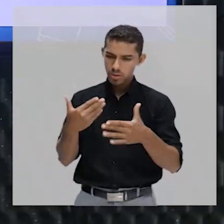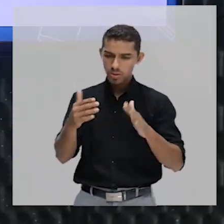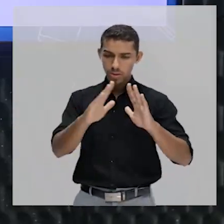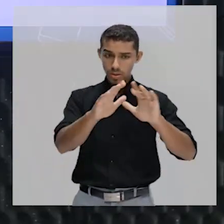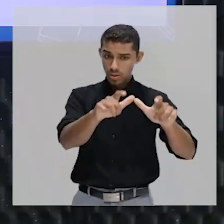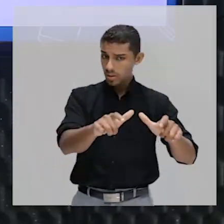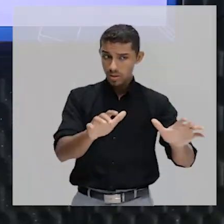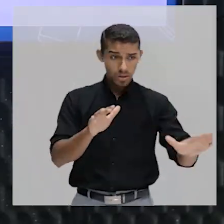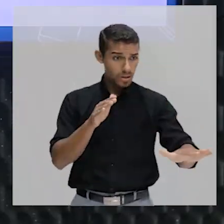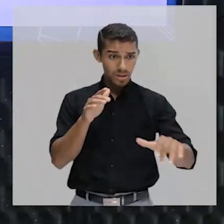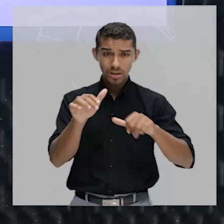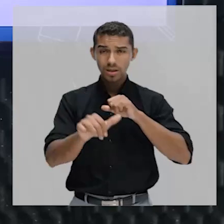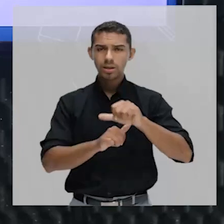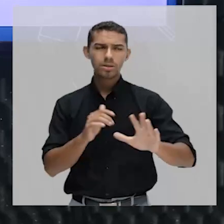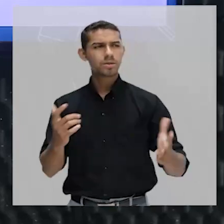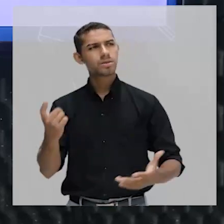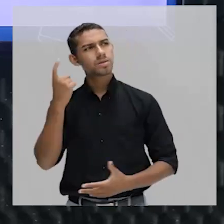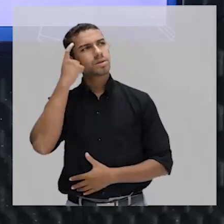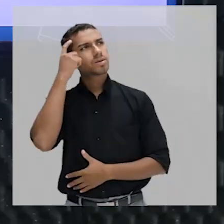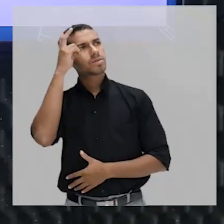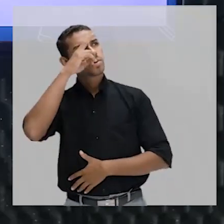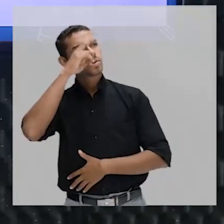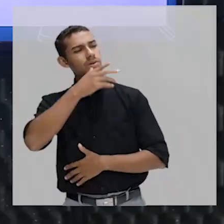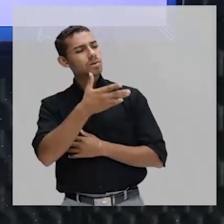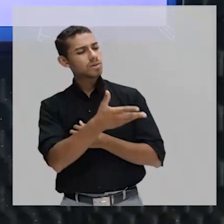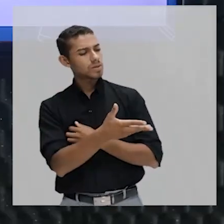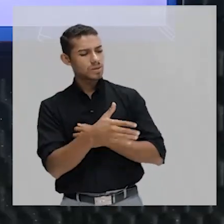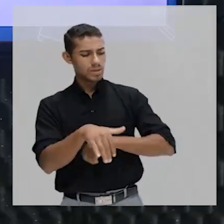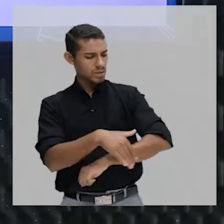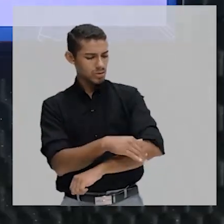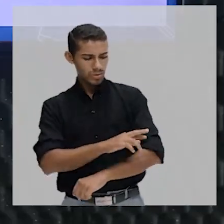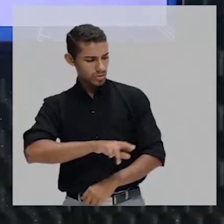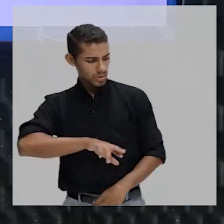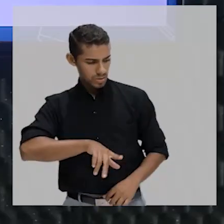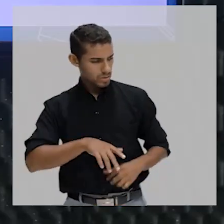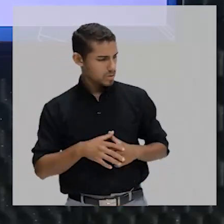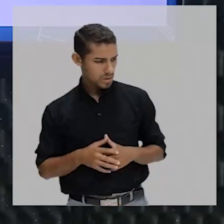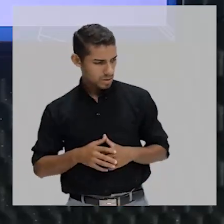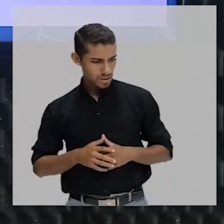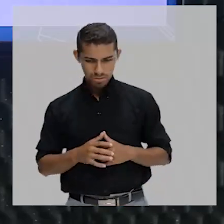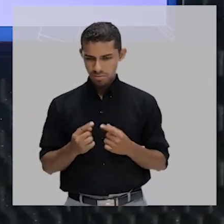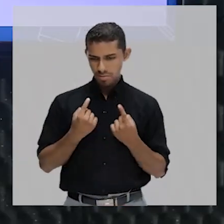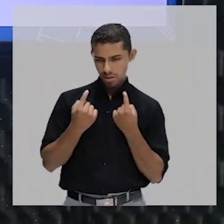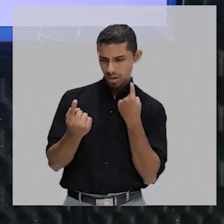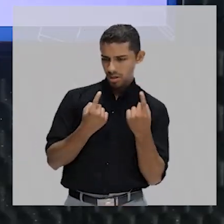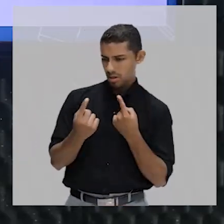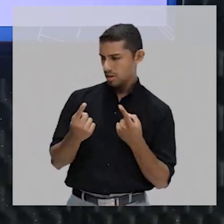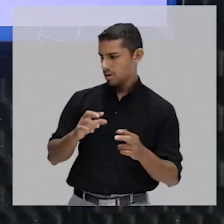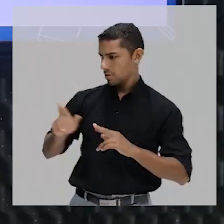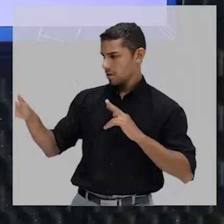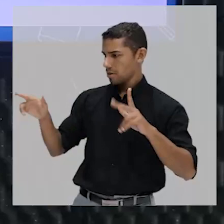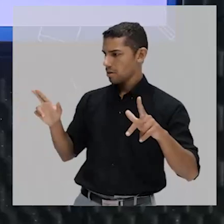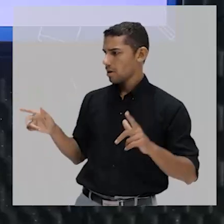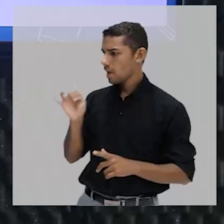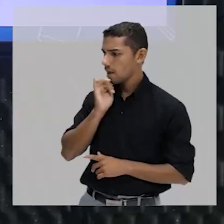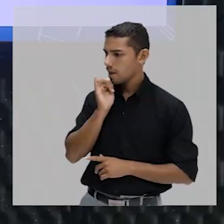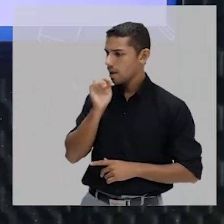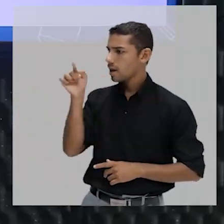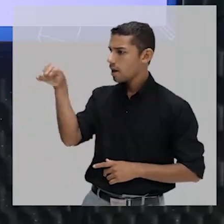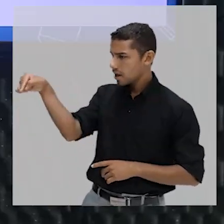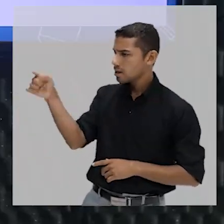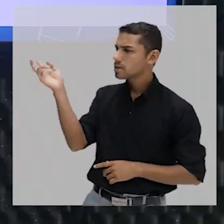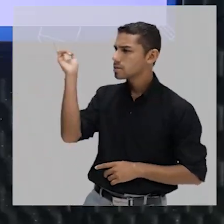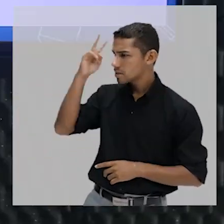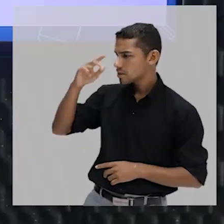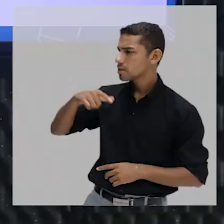já mudou bastante. Às vezes as pessoas param, cara, eu lembro disso aqui, olha, essa rua não era assim, não tinha essa avenida toda. Aqui, por exemplo, tinha aqui